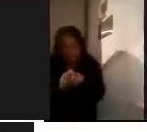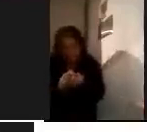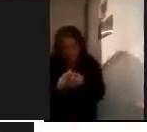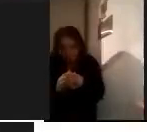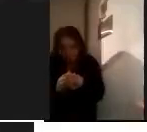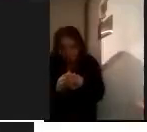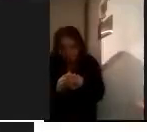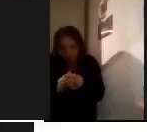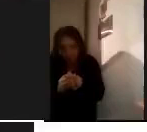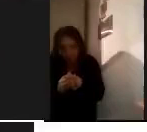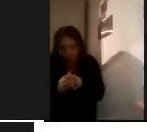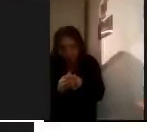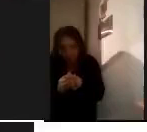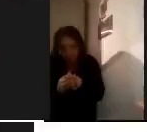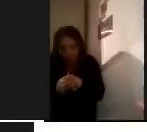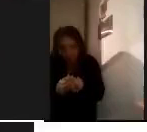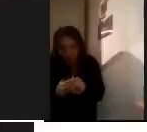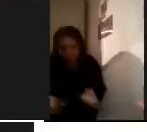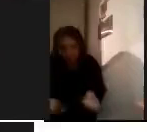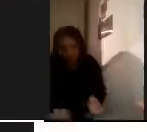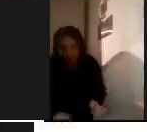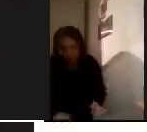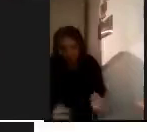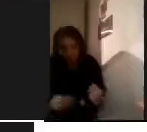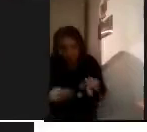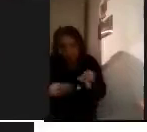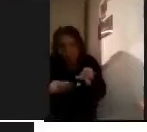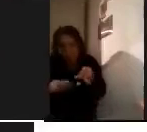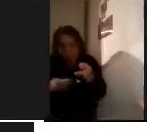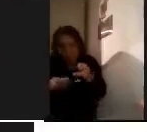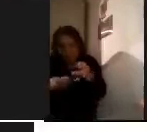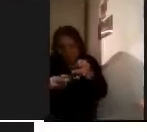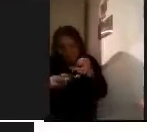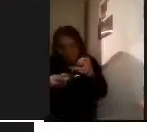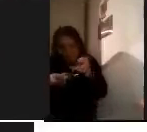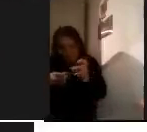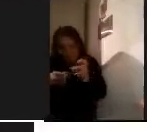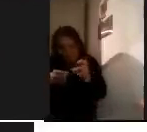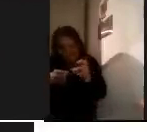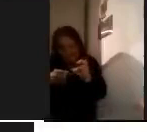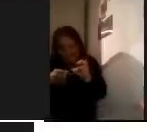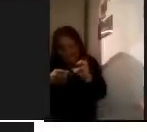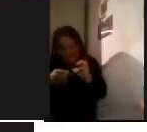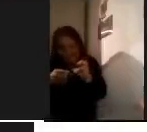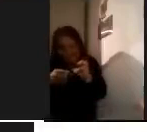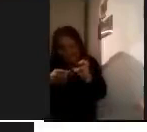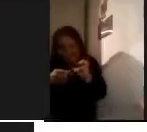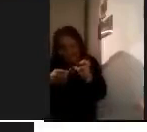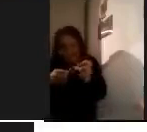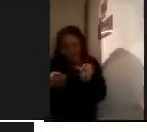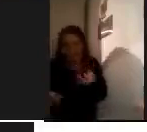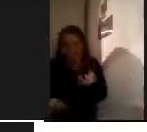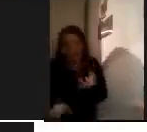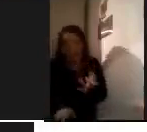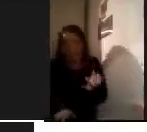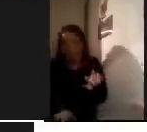Letra A, água. Letra B, leite. Letra C, chá. Letra D, Leite. leite. Obrigado. Então, precisa